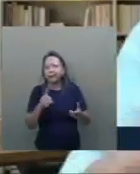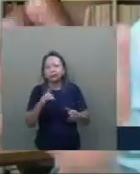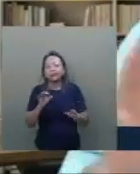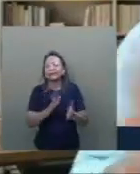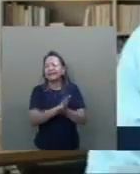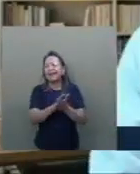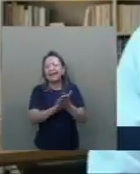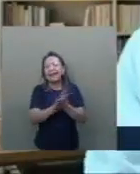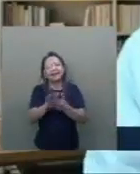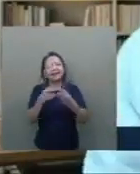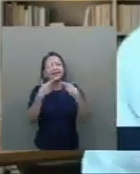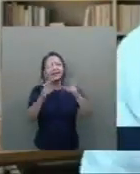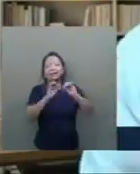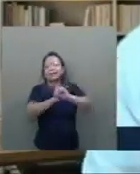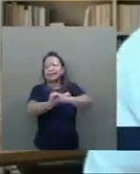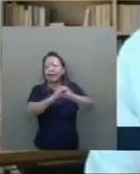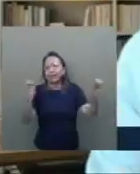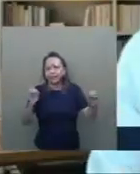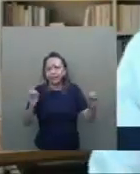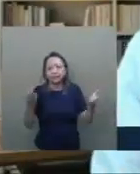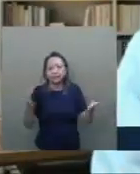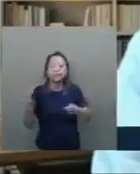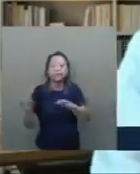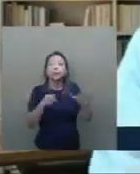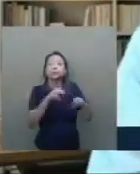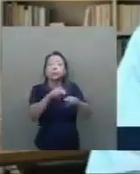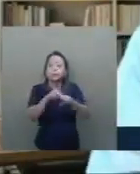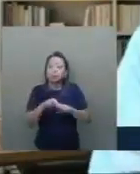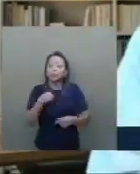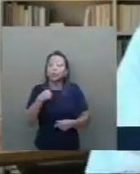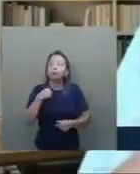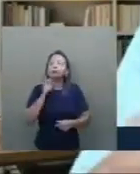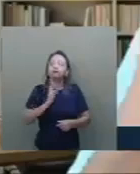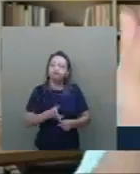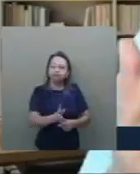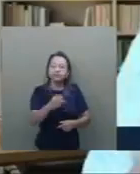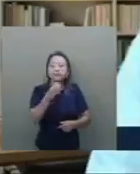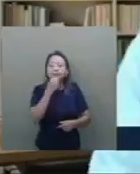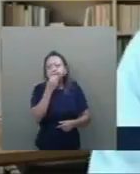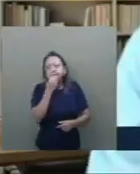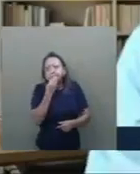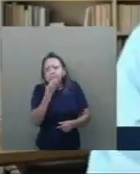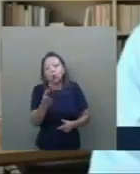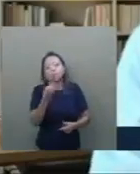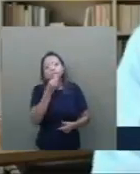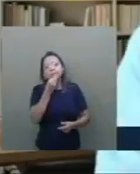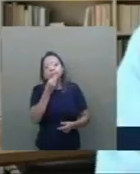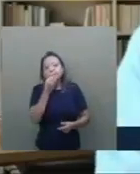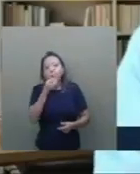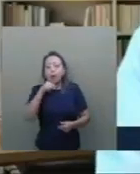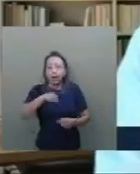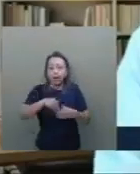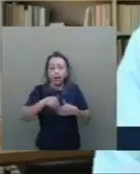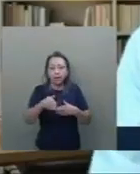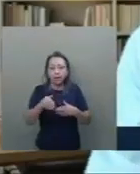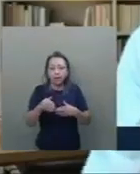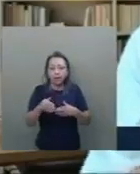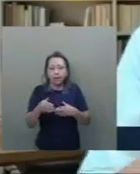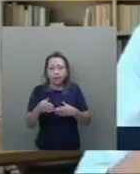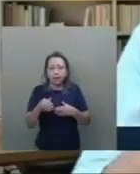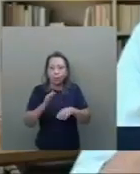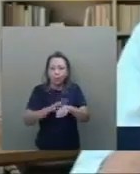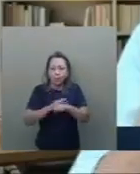não questionamos nada. Por isso, presidente, que eu seria muito bom que a partir da fala ali do Paulo